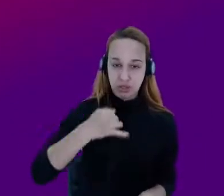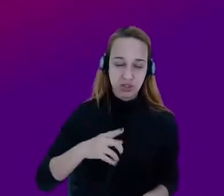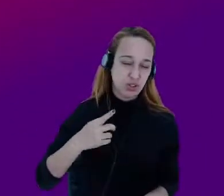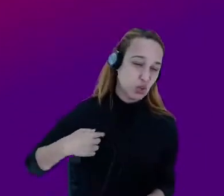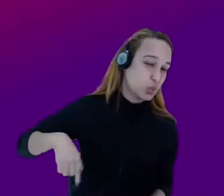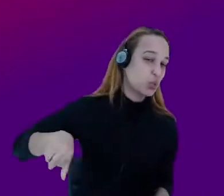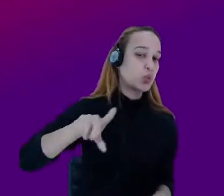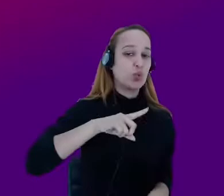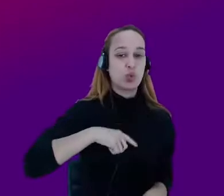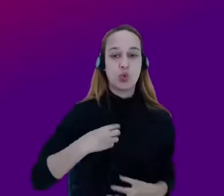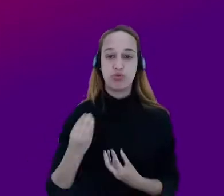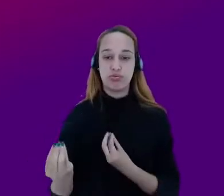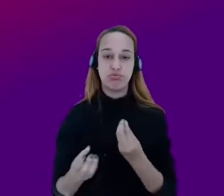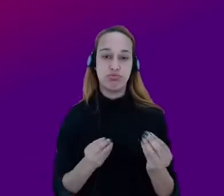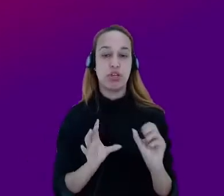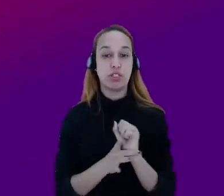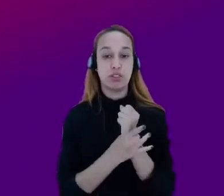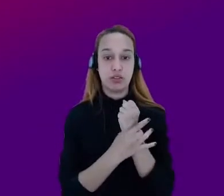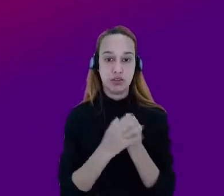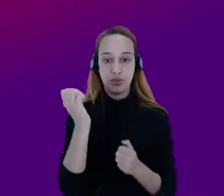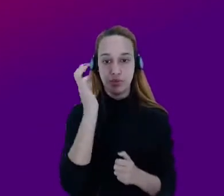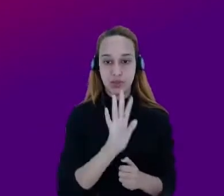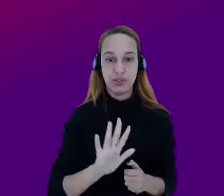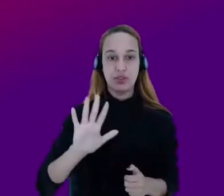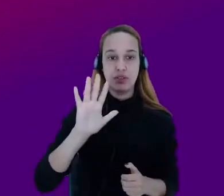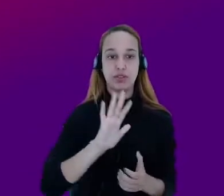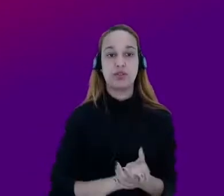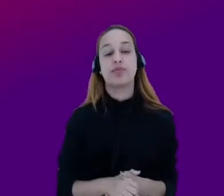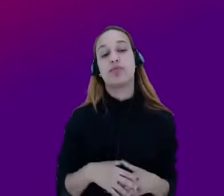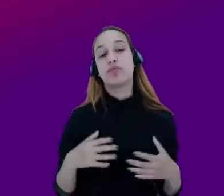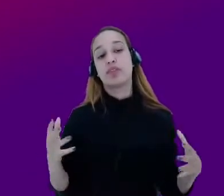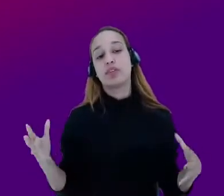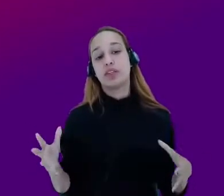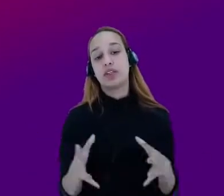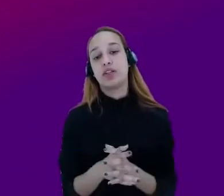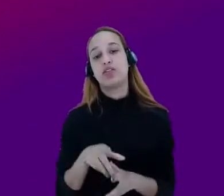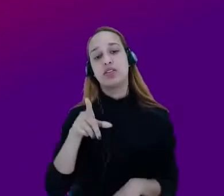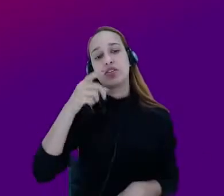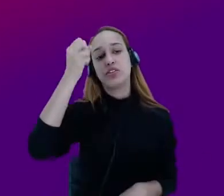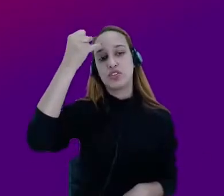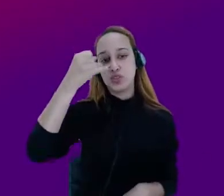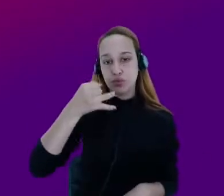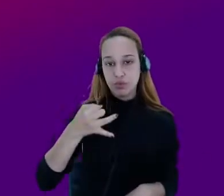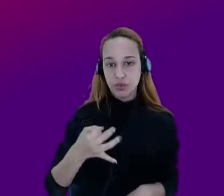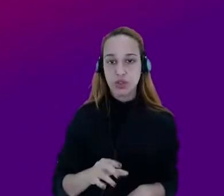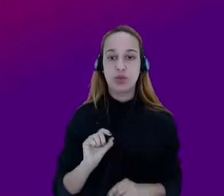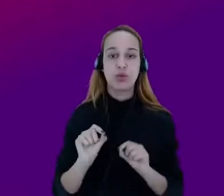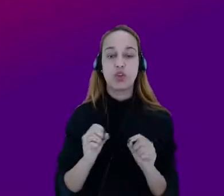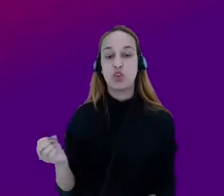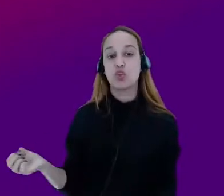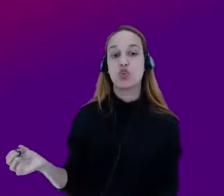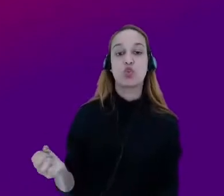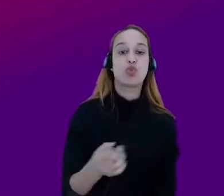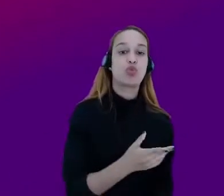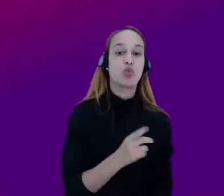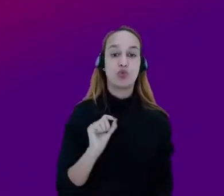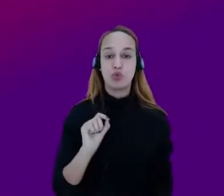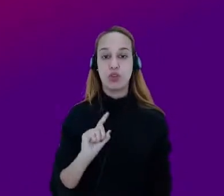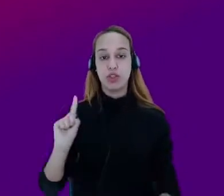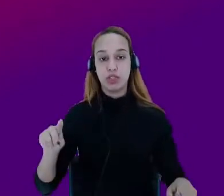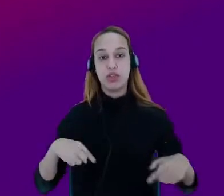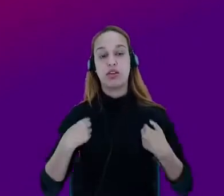de distribuição de seguros do Brasil. Quando você vai falar de novos desafios, aí vem aquela questão